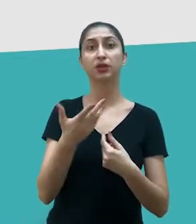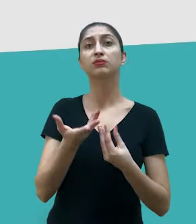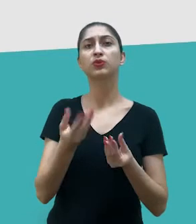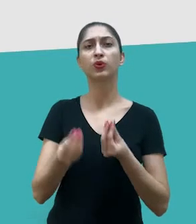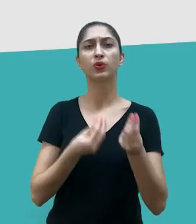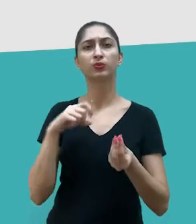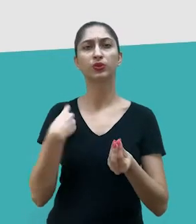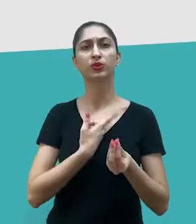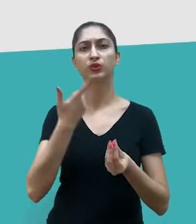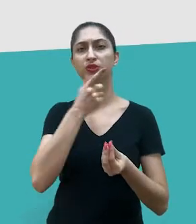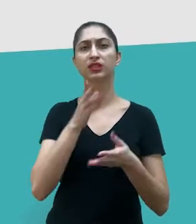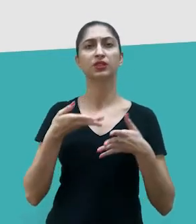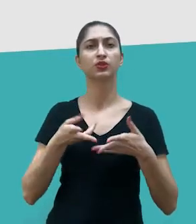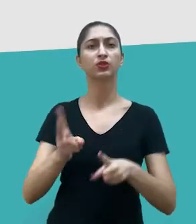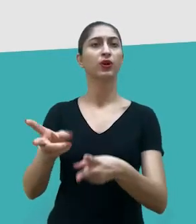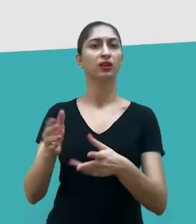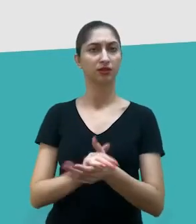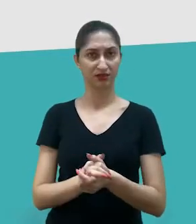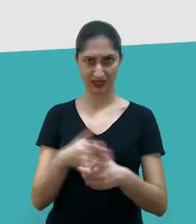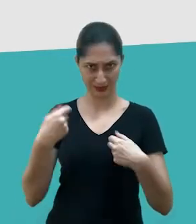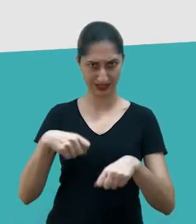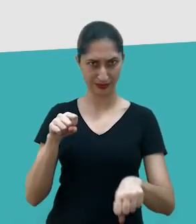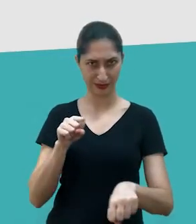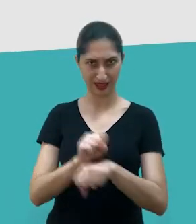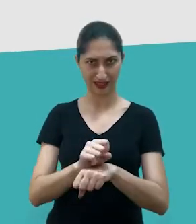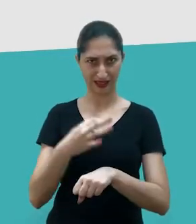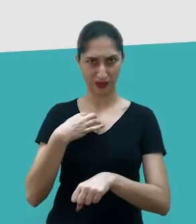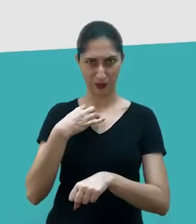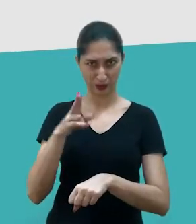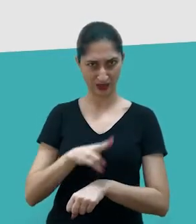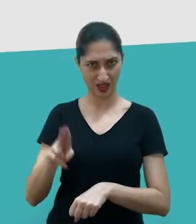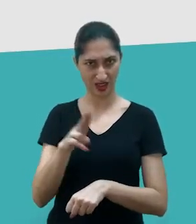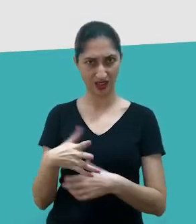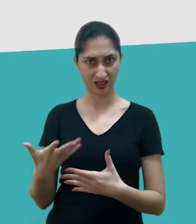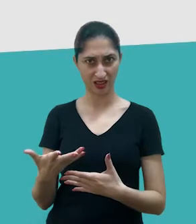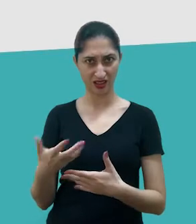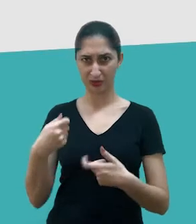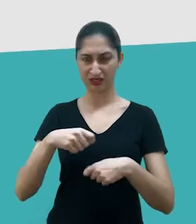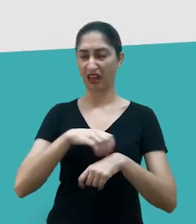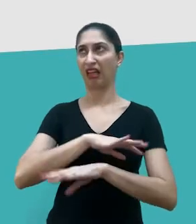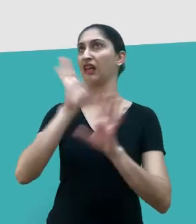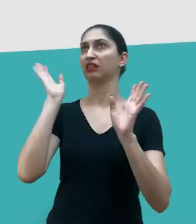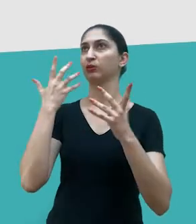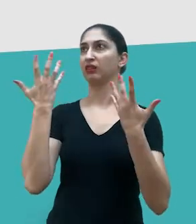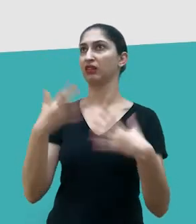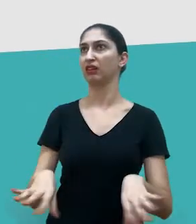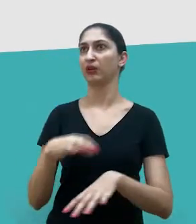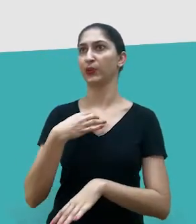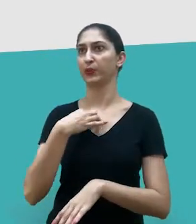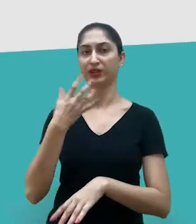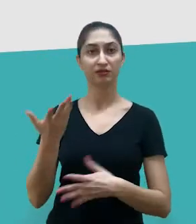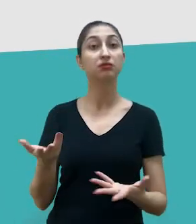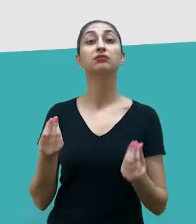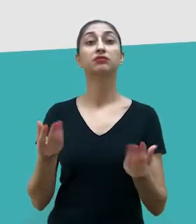pode seguir adiante? Será que a gente tem que parar de usar roupa? Não é ser radical? Não é,